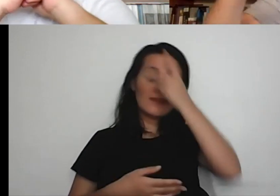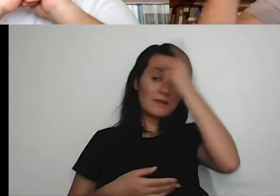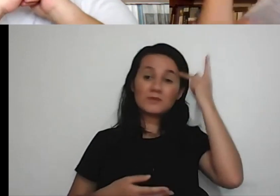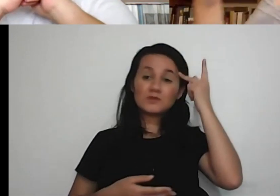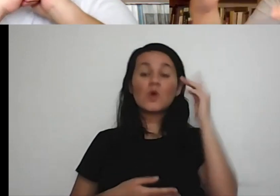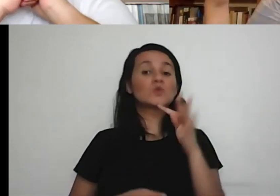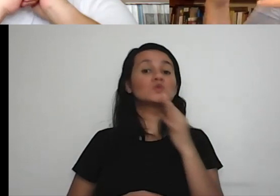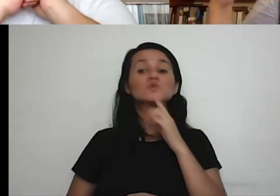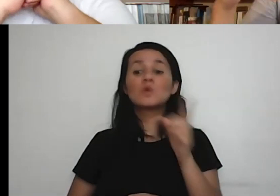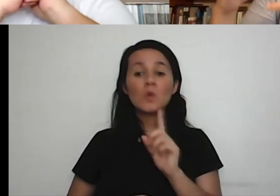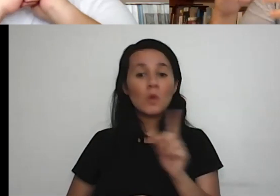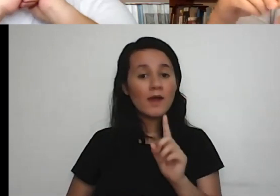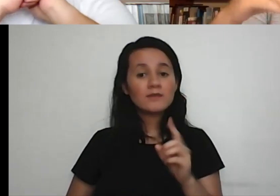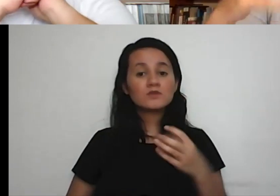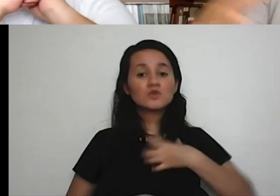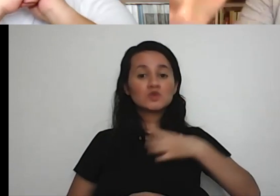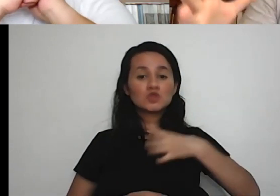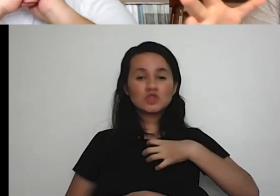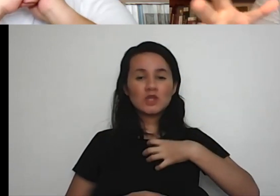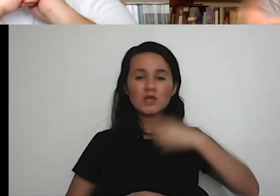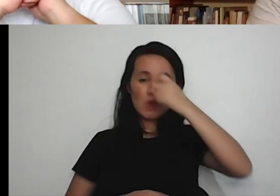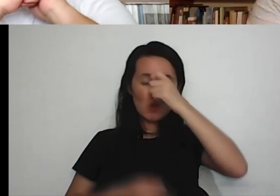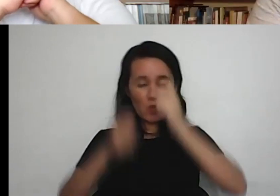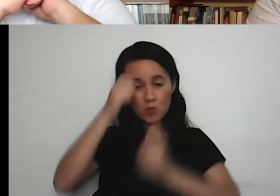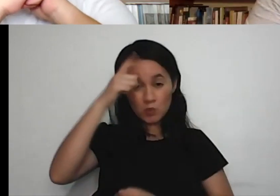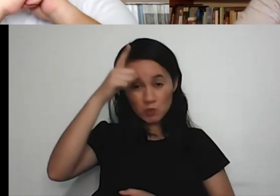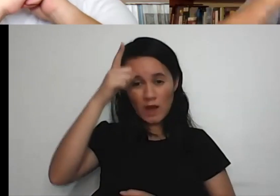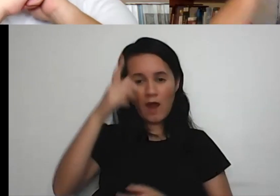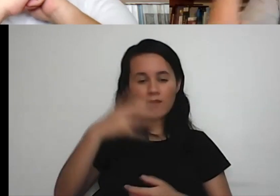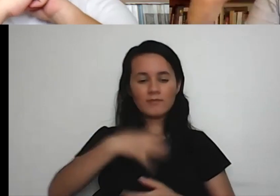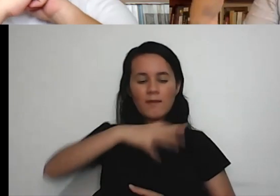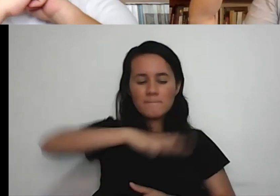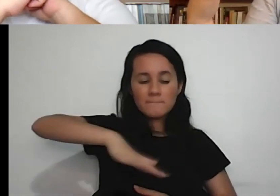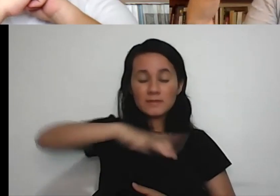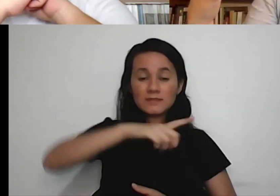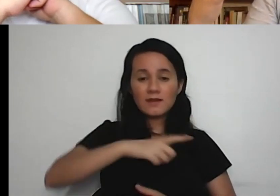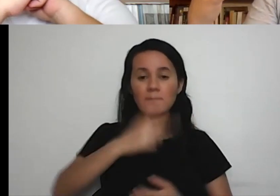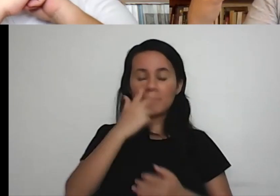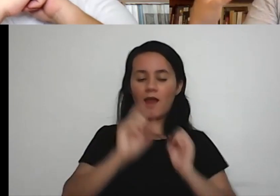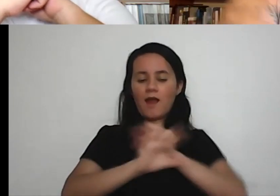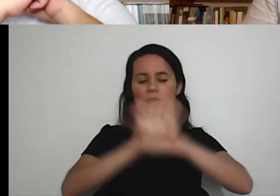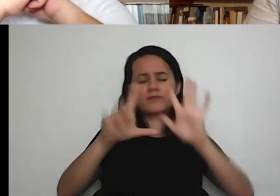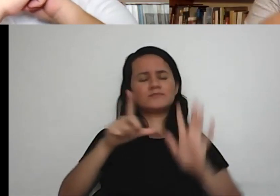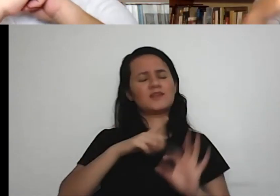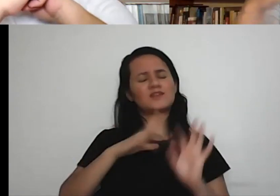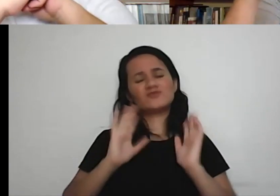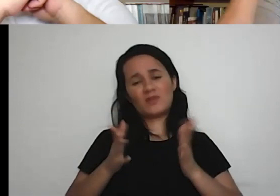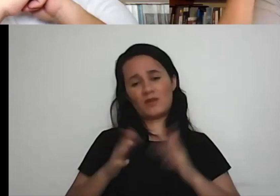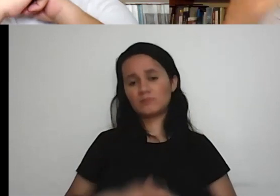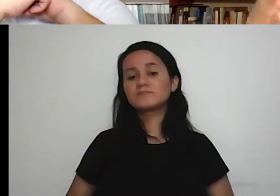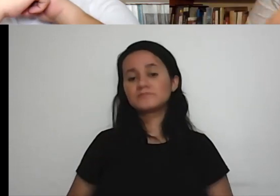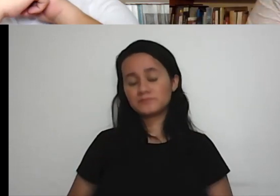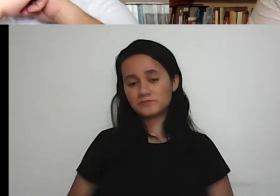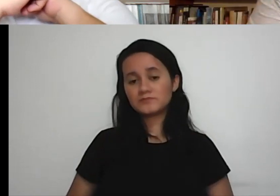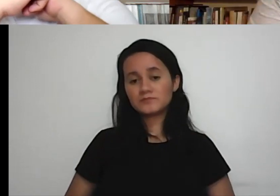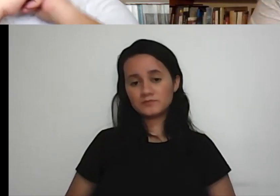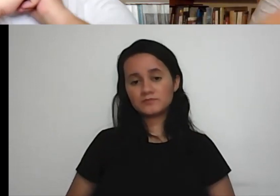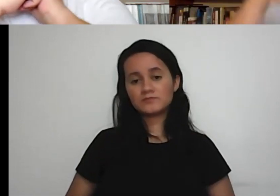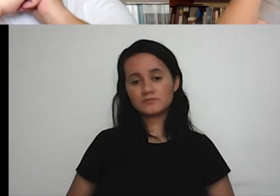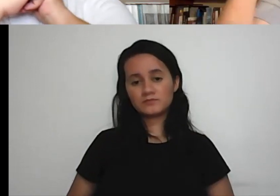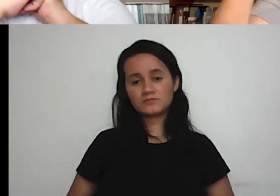parte dessa elite cultural, digamos, que domina esses espaços, isso já estava muito claro. Né? Que a